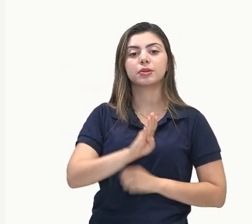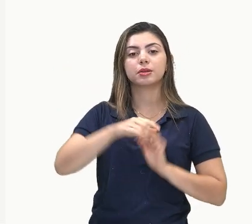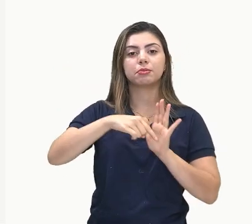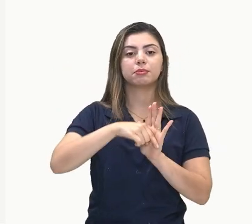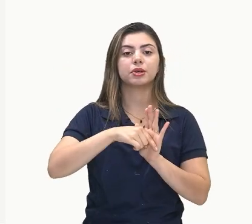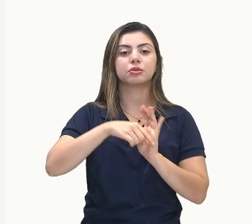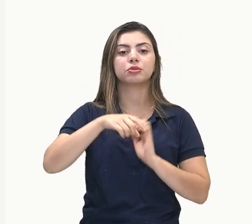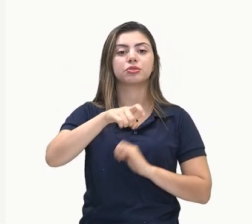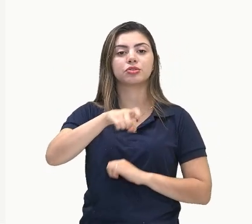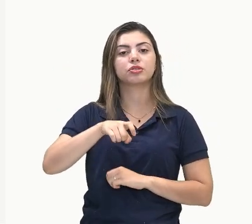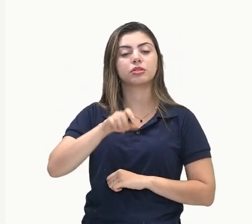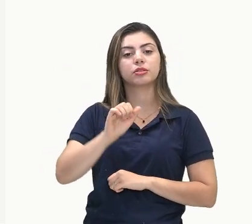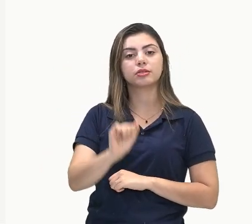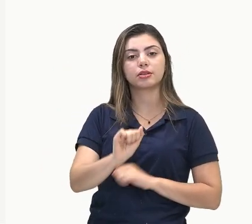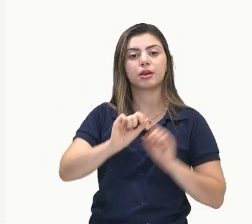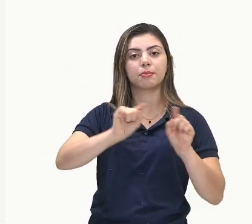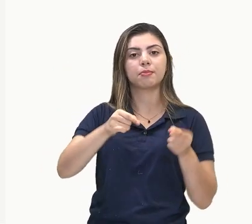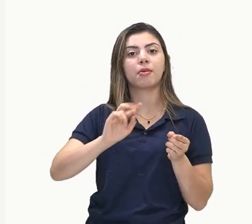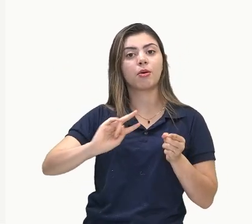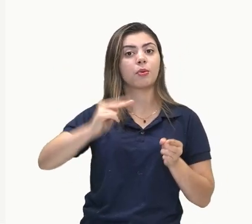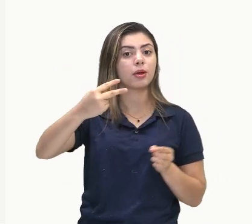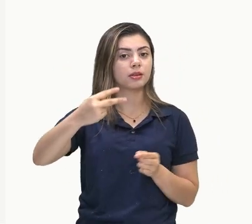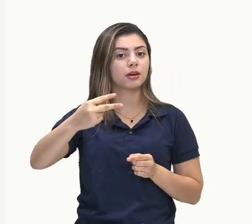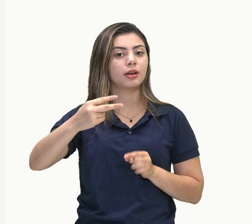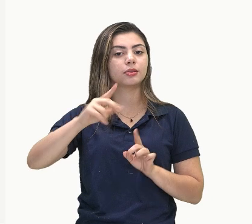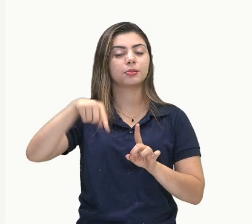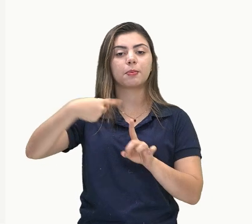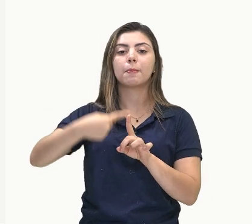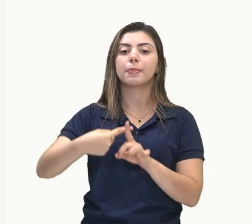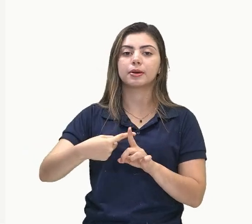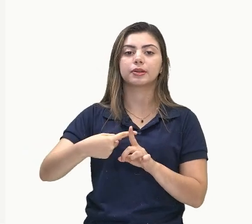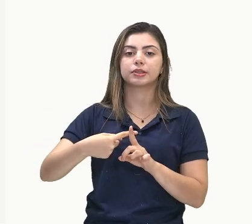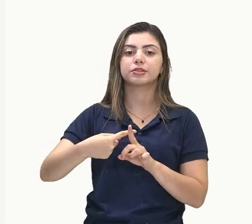xa ao quadrado mais